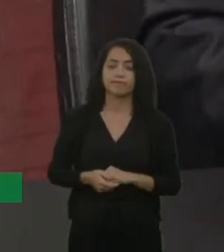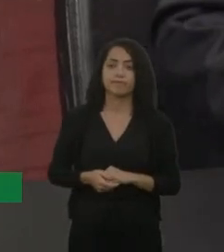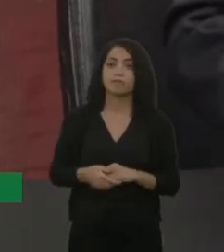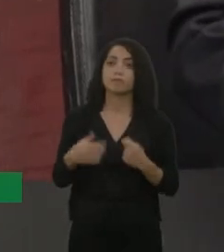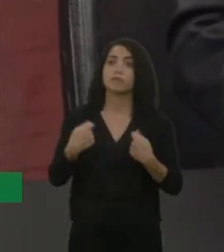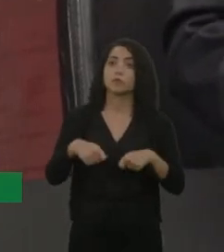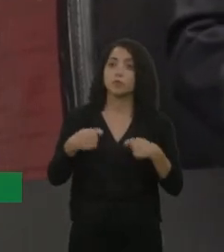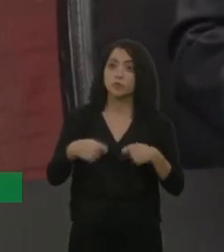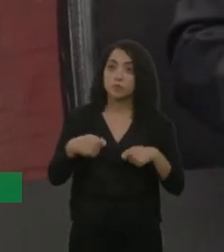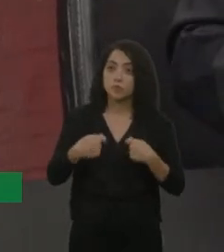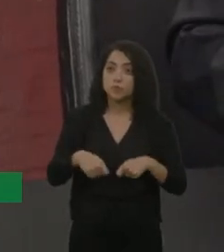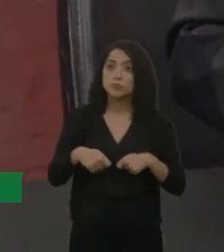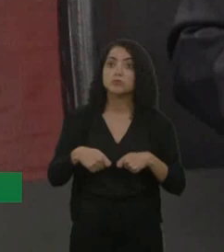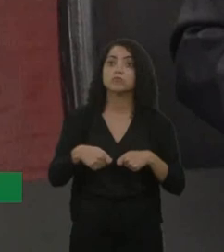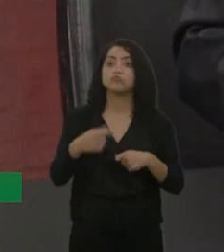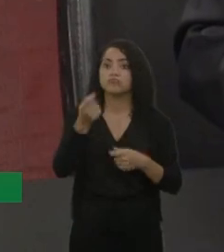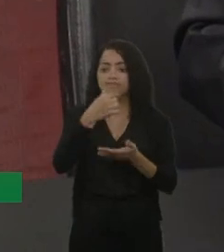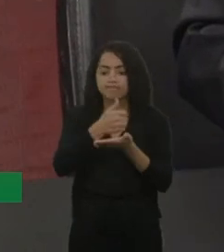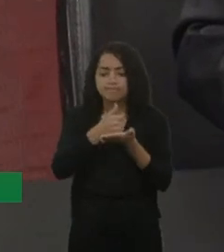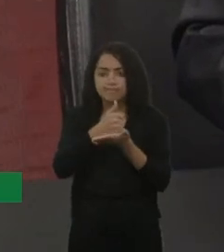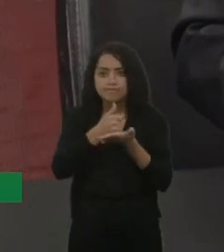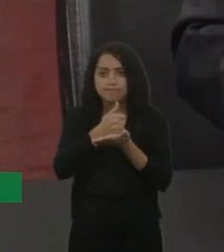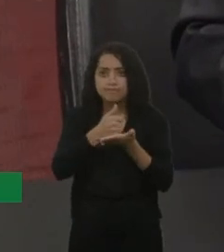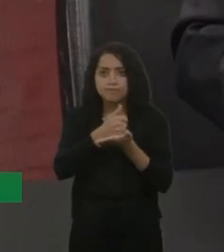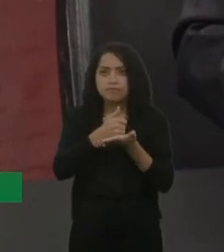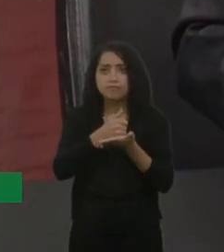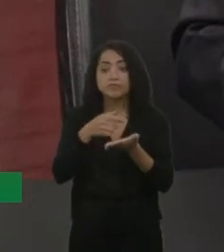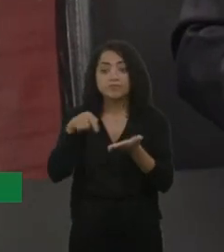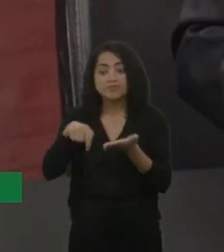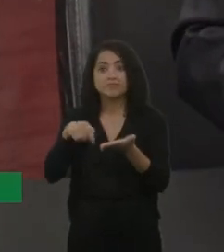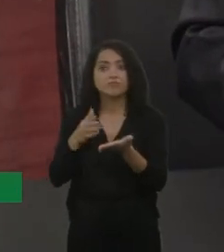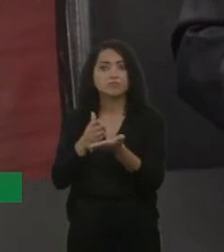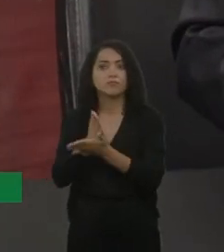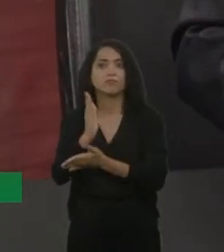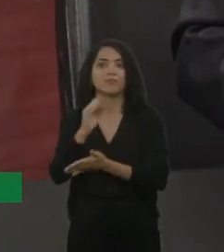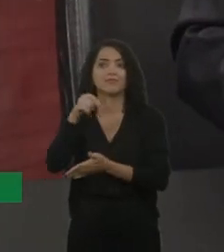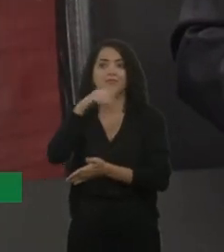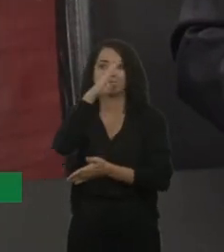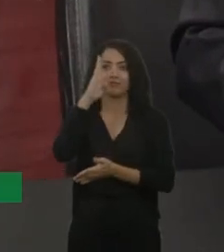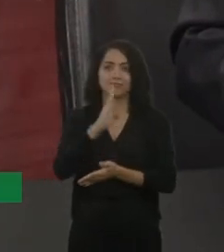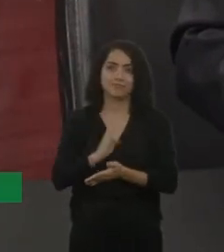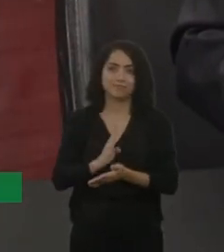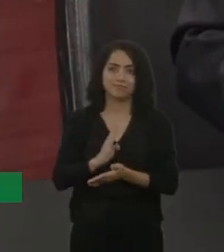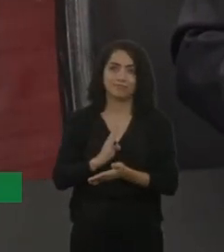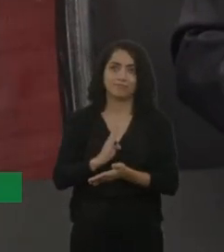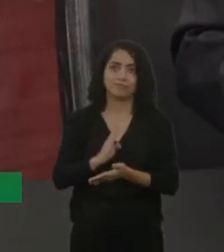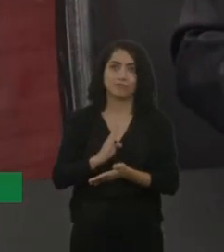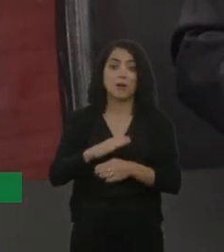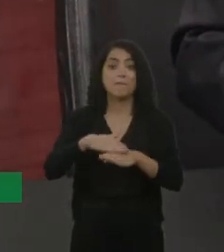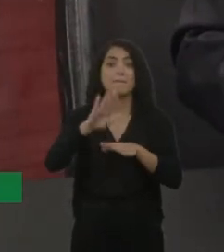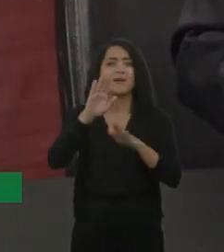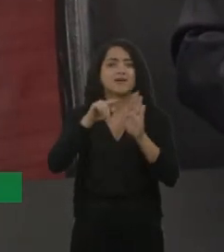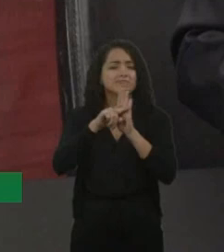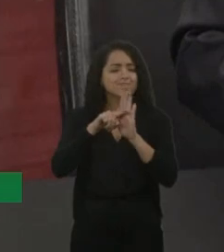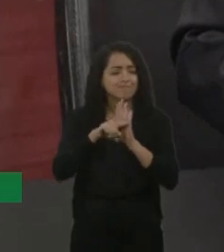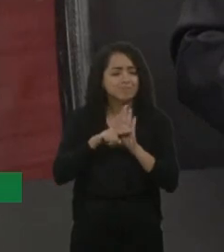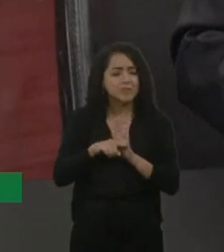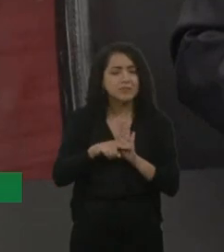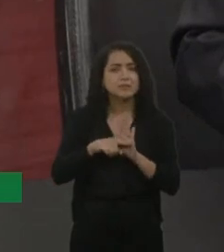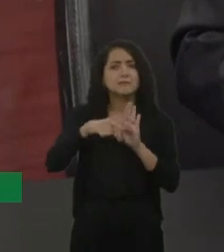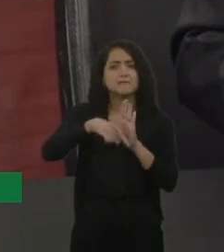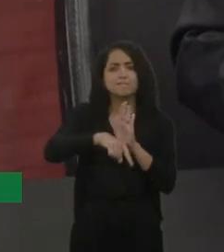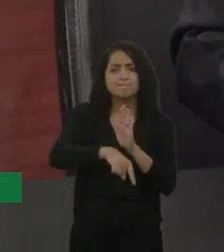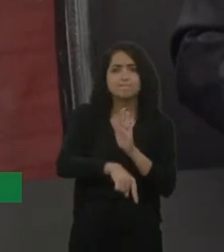Precisam que mais medicamentos sejam aprovados no Brasil. Que mais pesquisas sejam feitas.